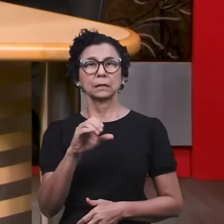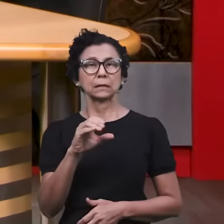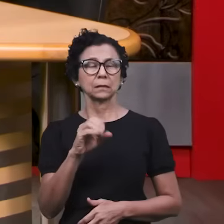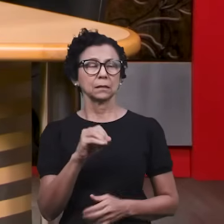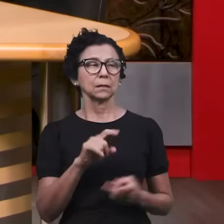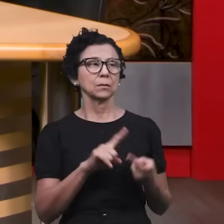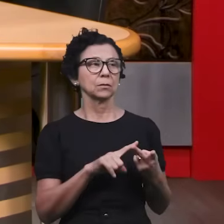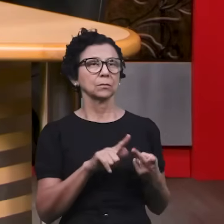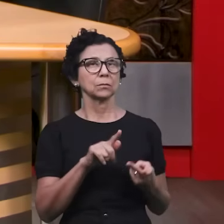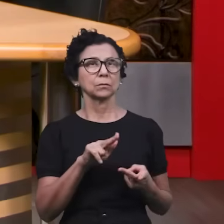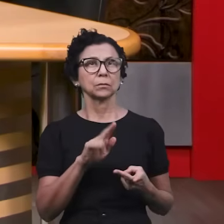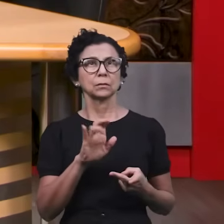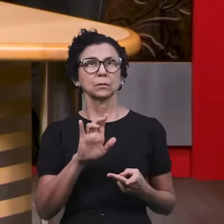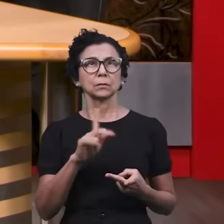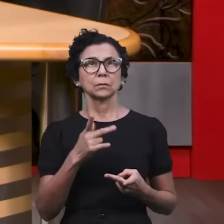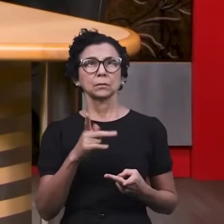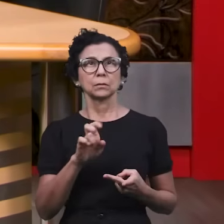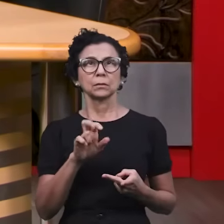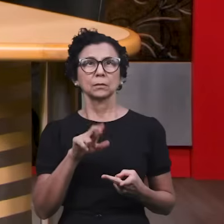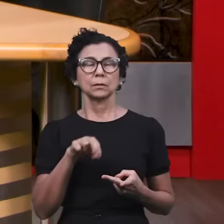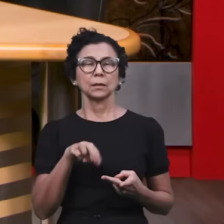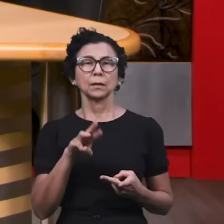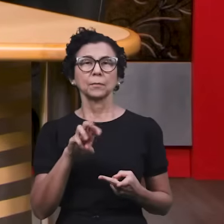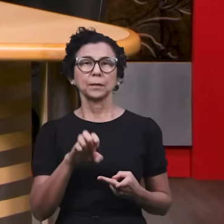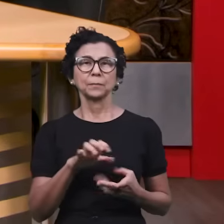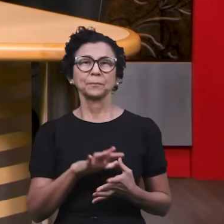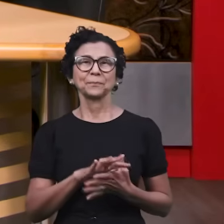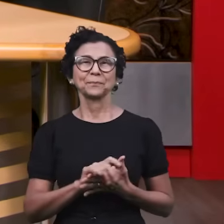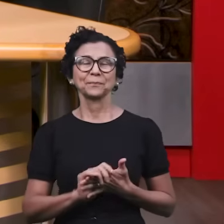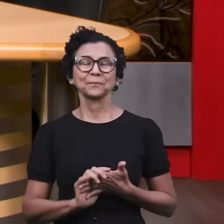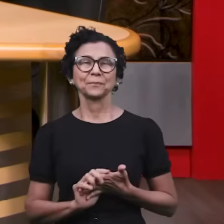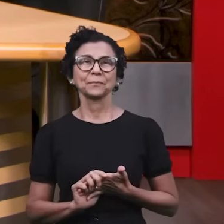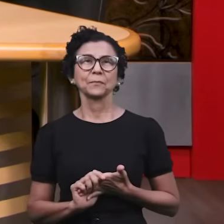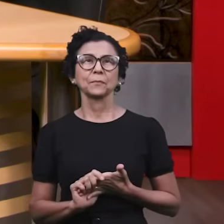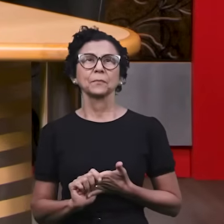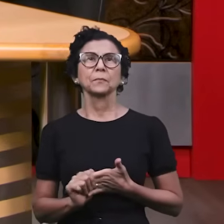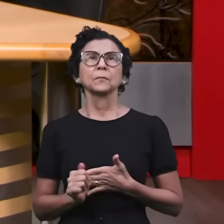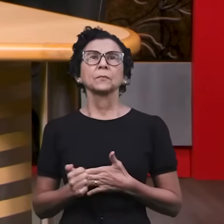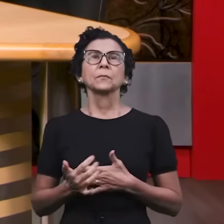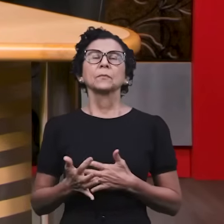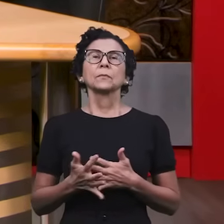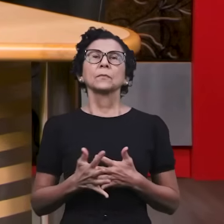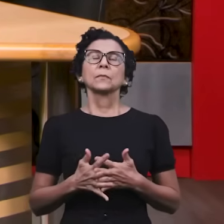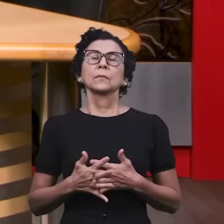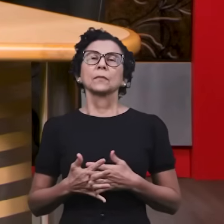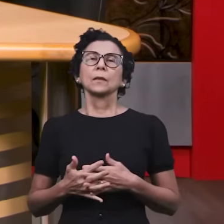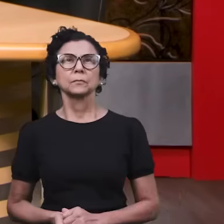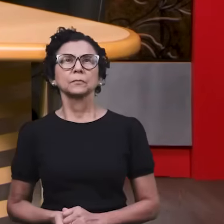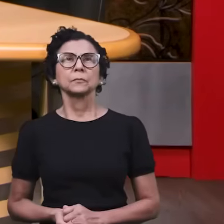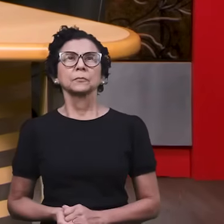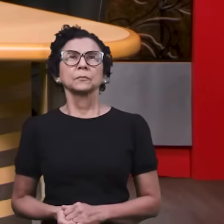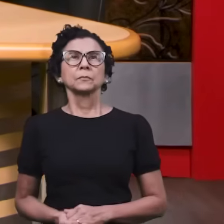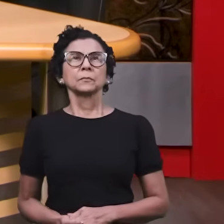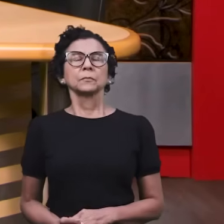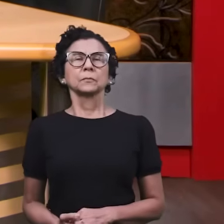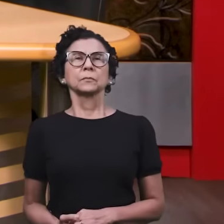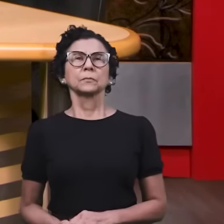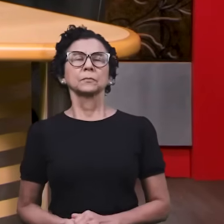Guilherme. A paz do Senhor. A paz do Senhor. Então nós vamos começar hoje, Francisco, com você.